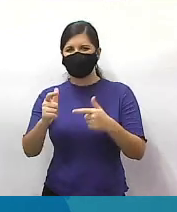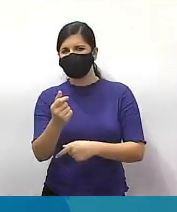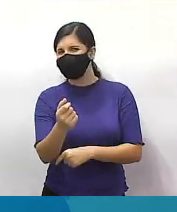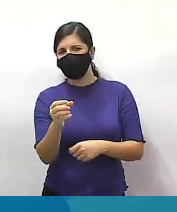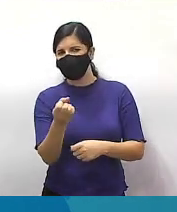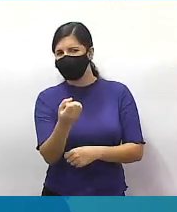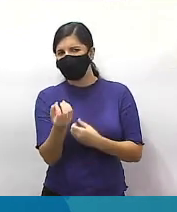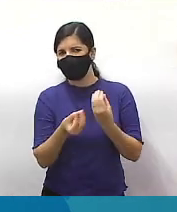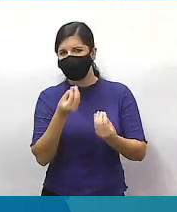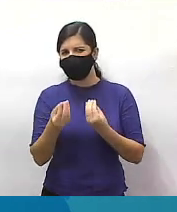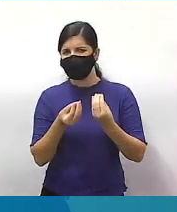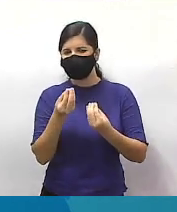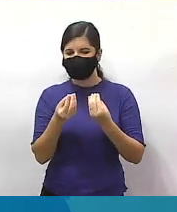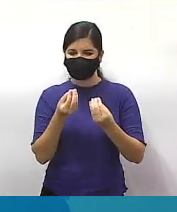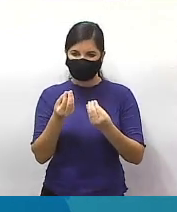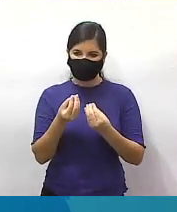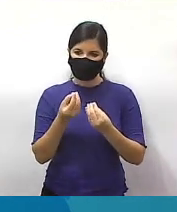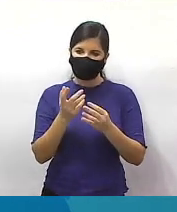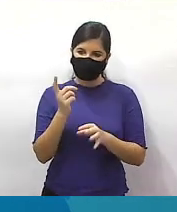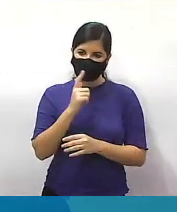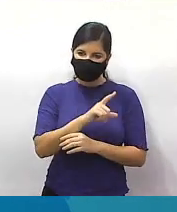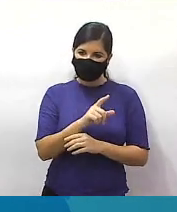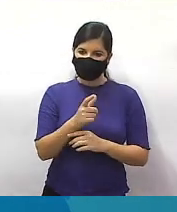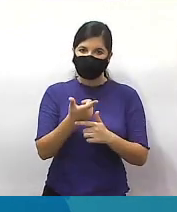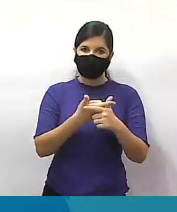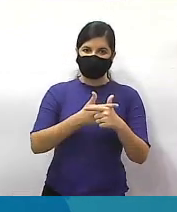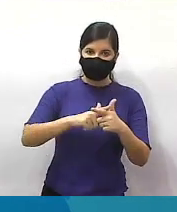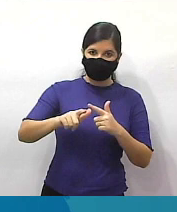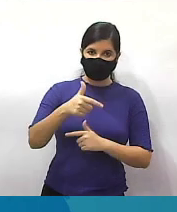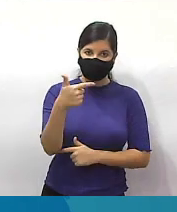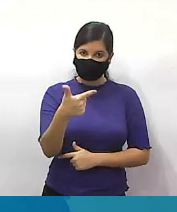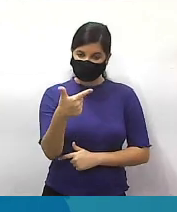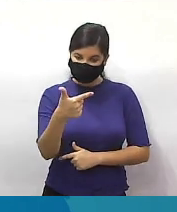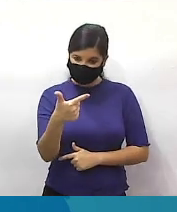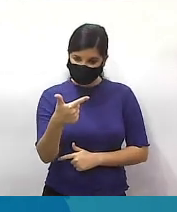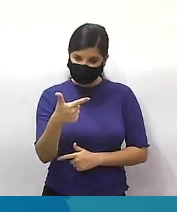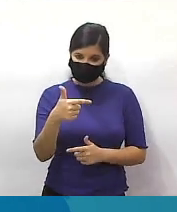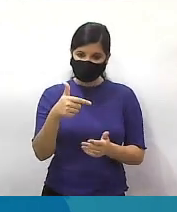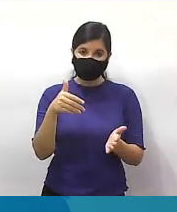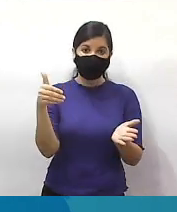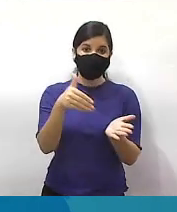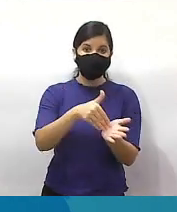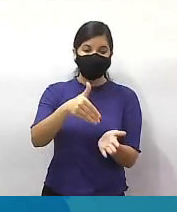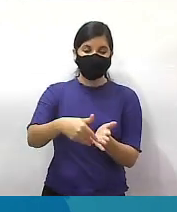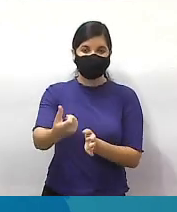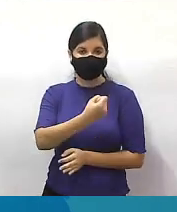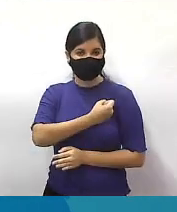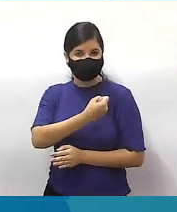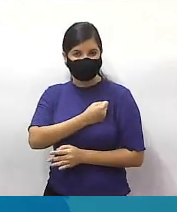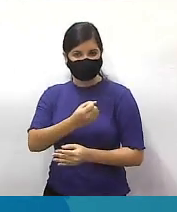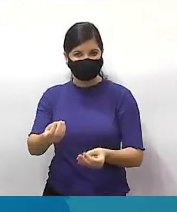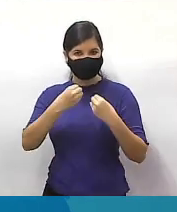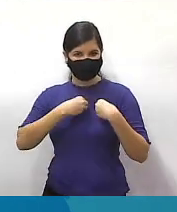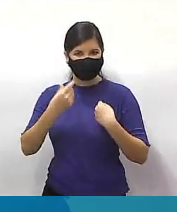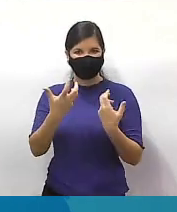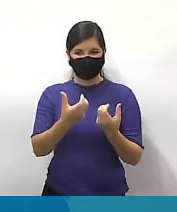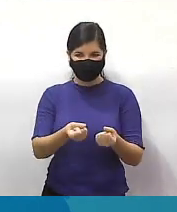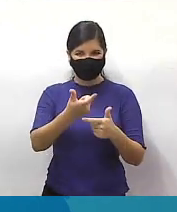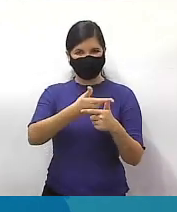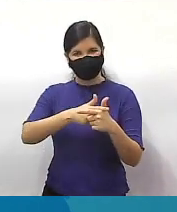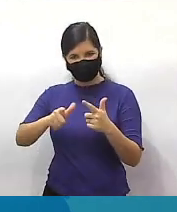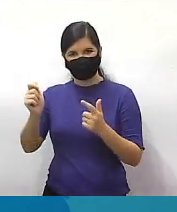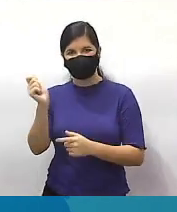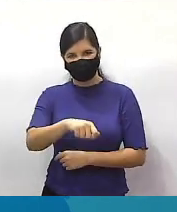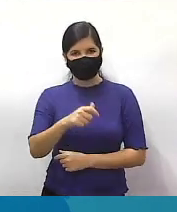2? Já falei lá no nosso exemplo, lembra? Então, o número é divisível por 2 quando o último algarismo me dá essa condição de dividir